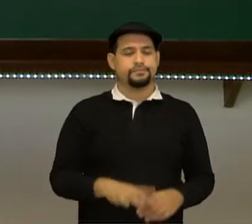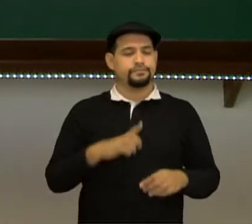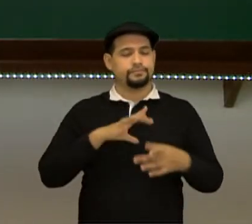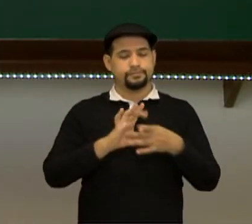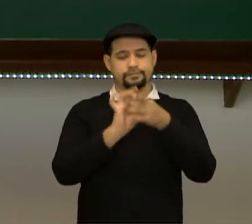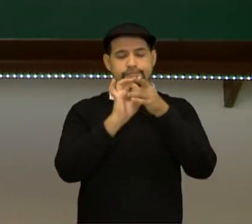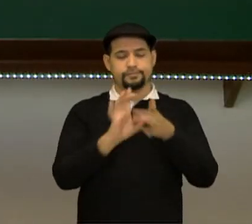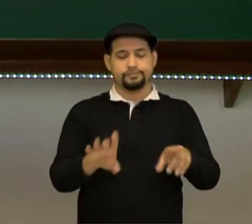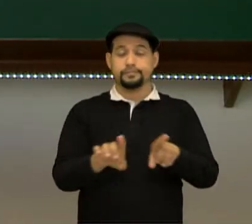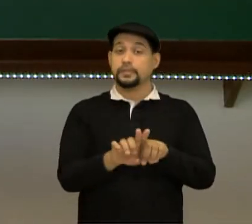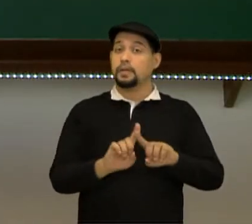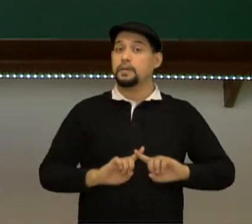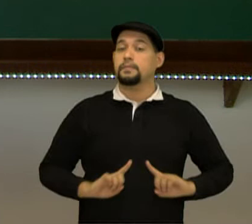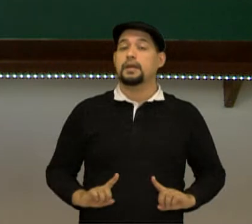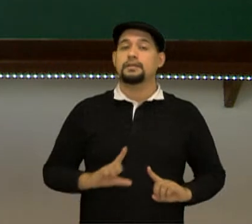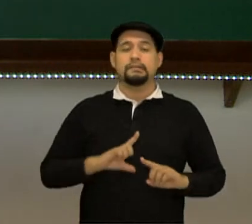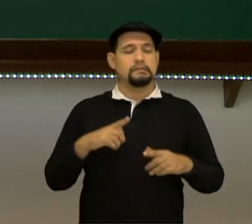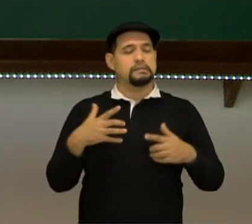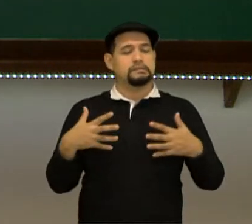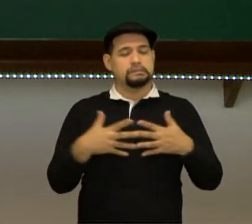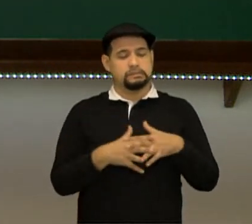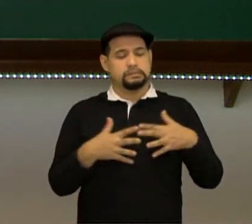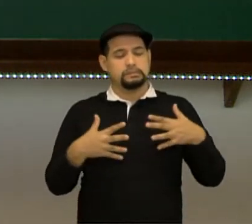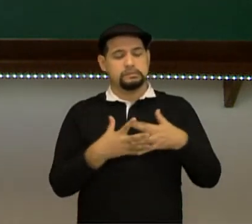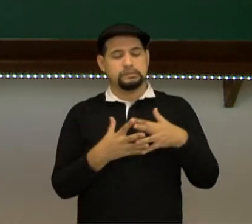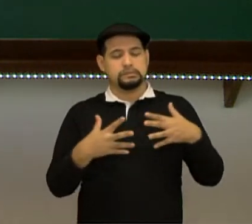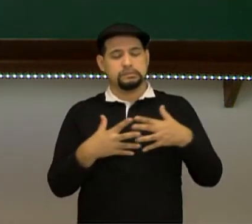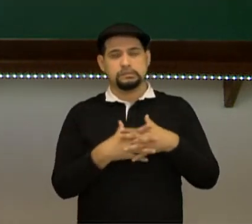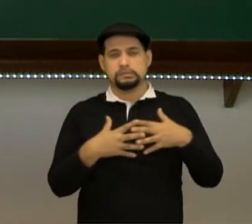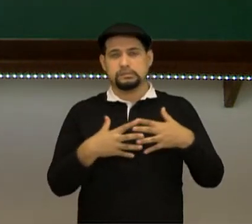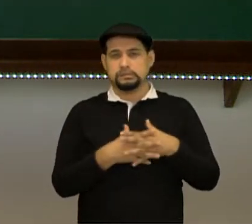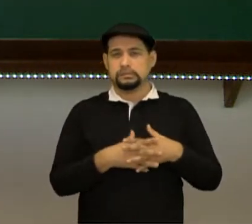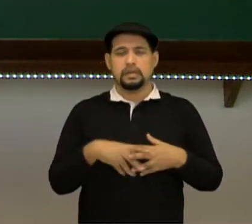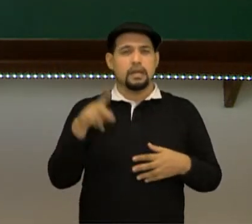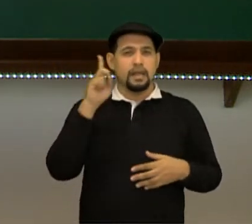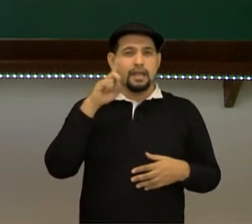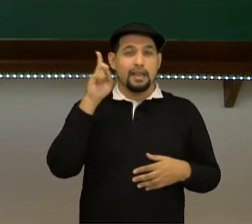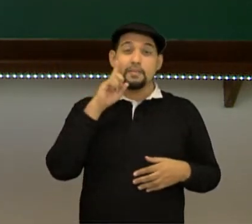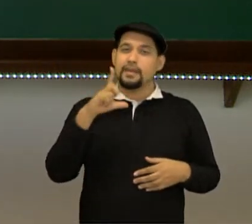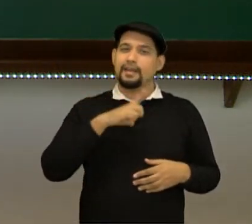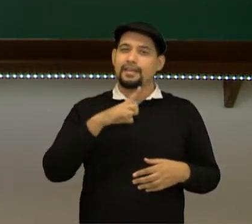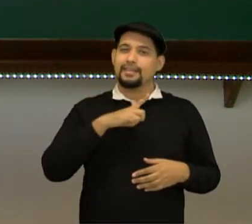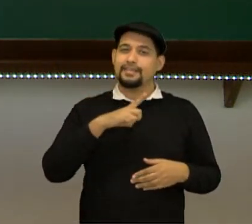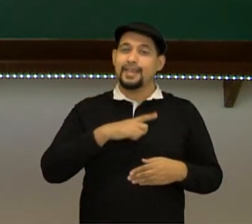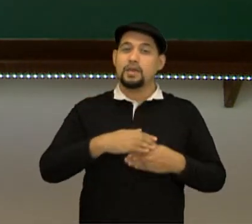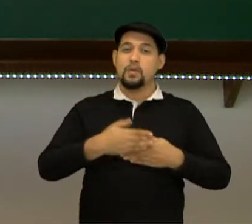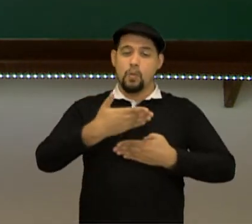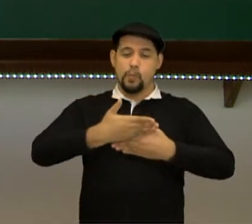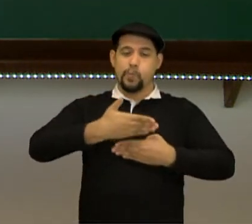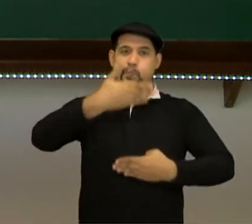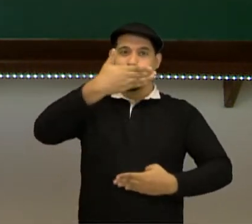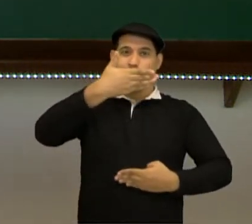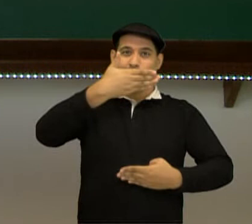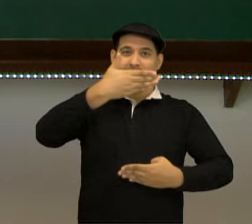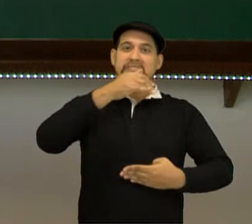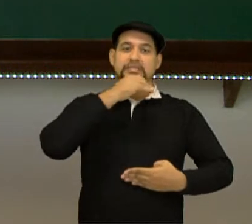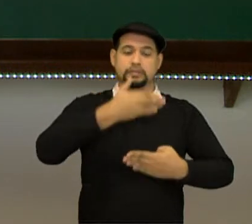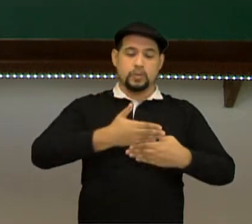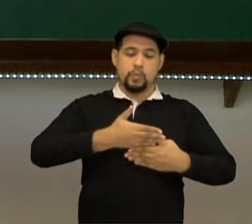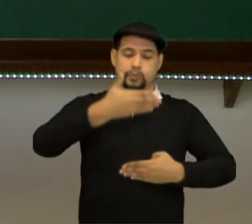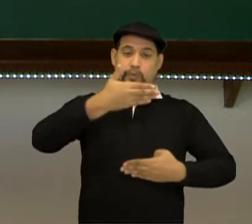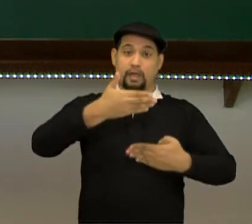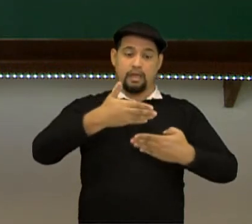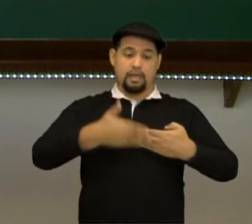essa liberdade só que gera conflitos lembrem a questão do Muro México Estados Unidos e agora talvez vocês entendam